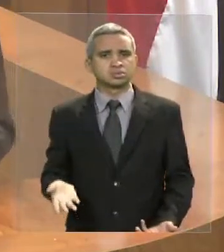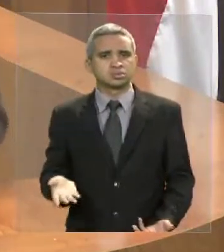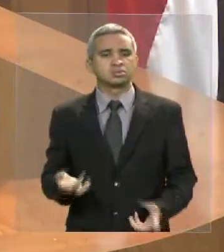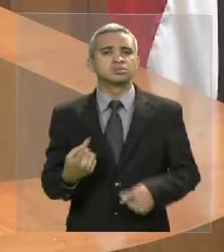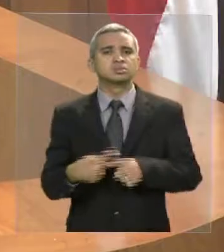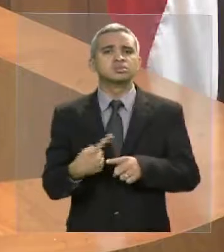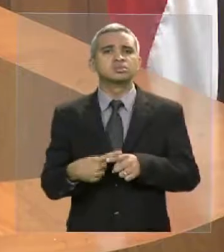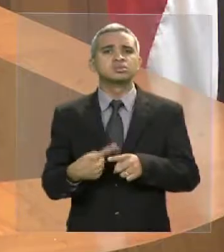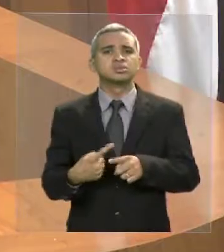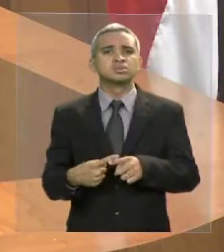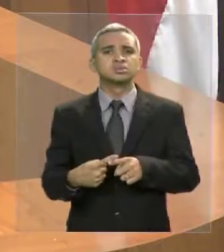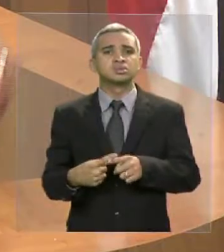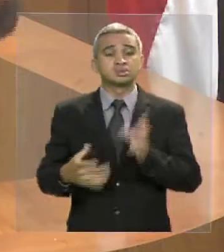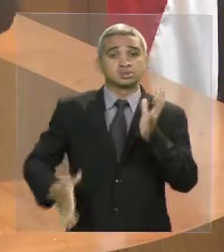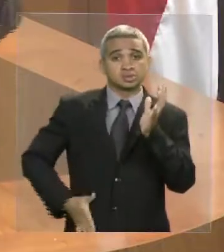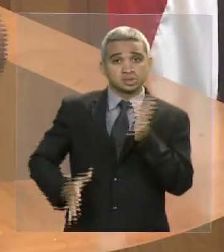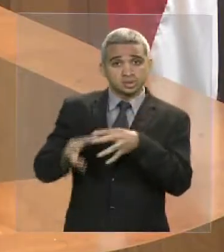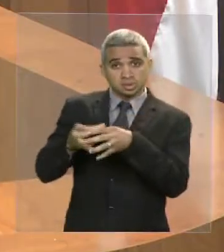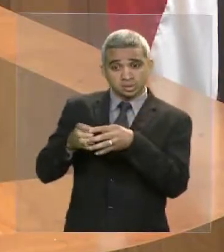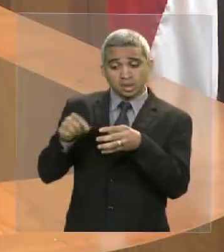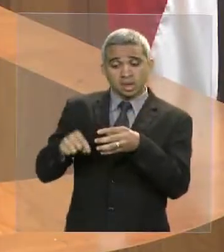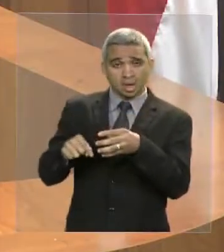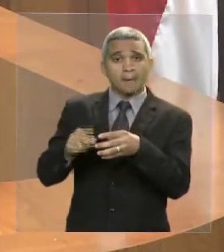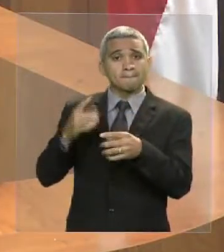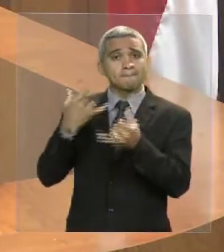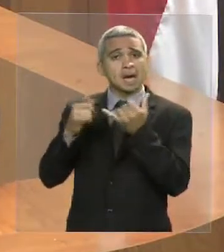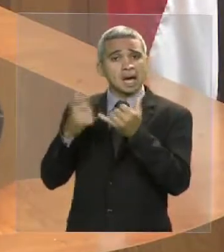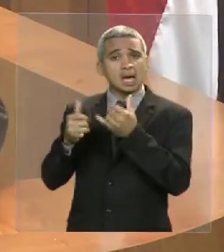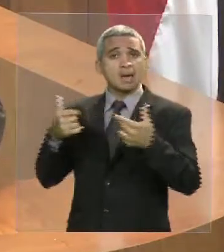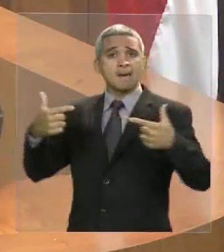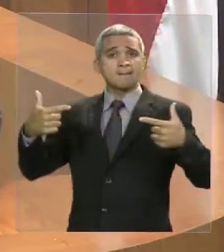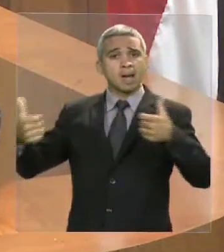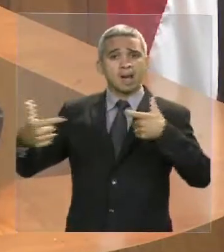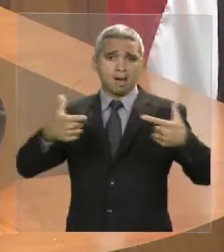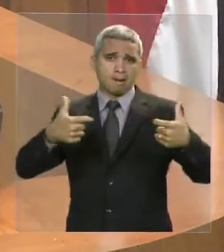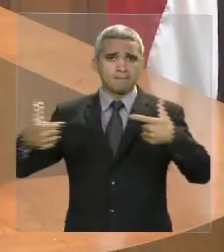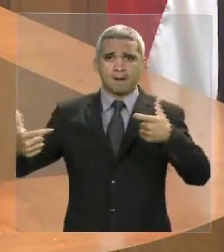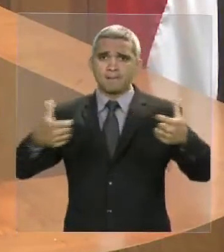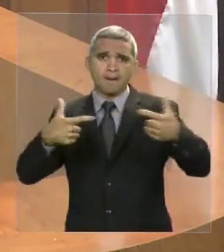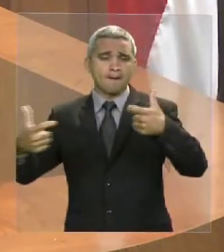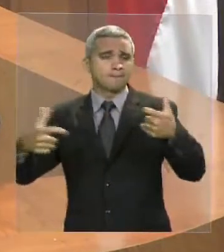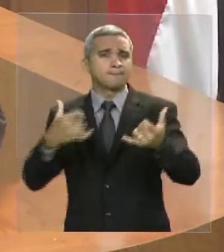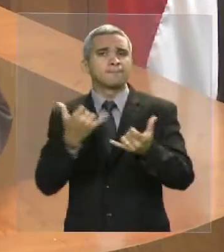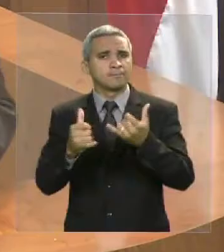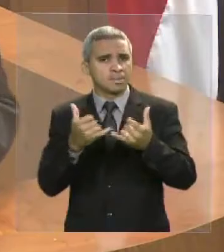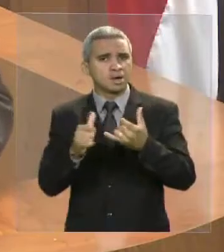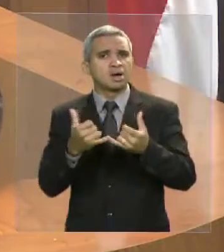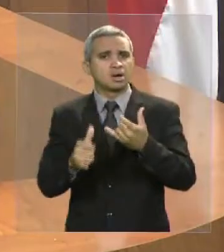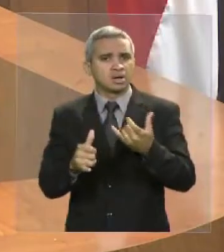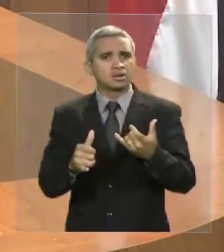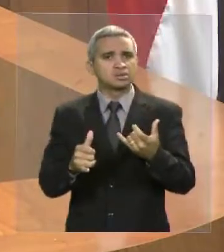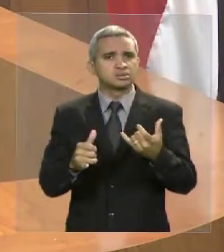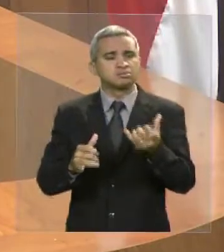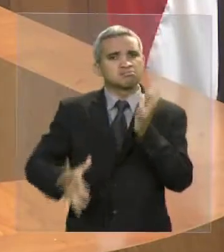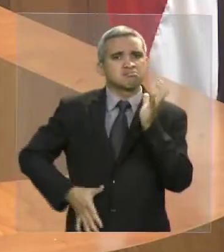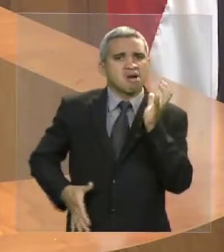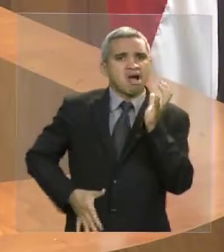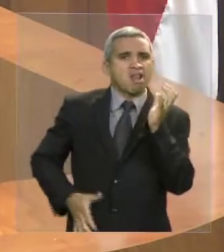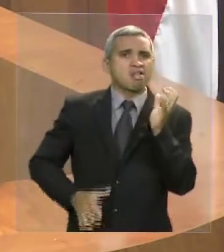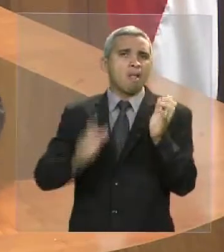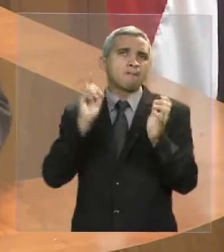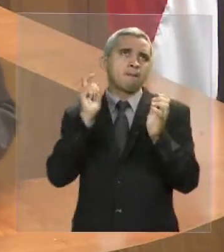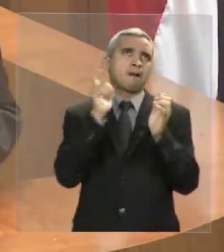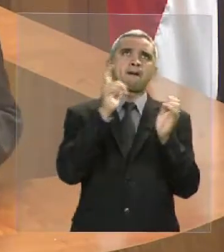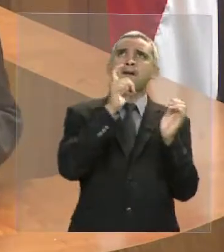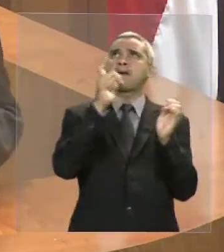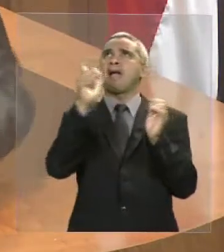uma operação de guerra. Eles estão entrando nos municípios, eles estão atirando a esmo, não importa